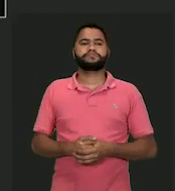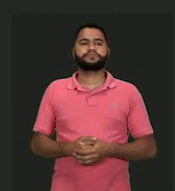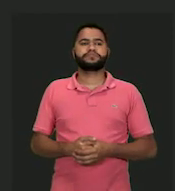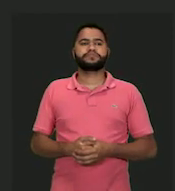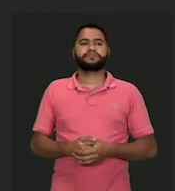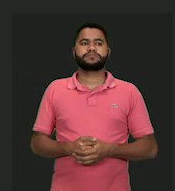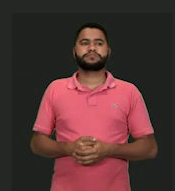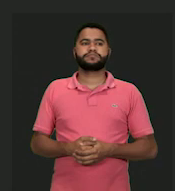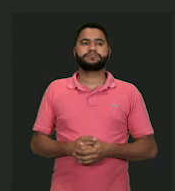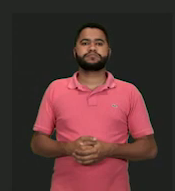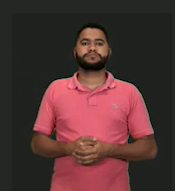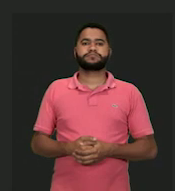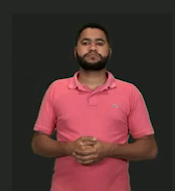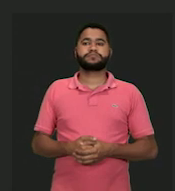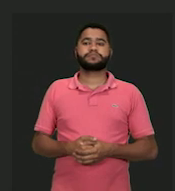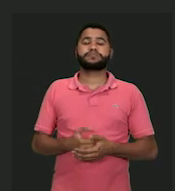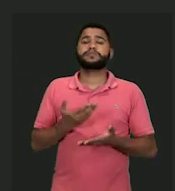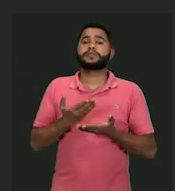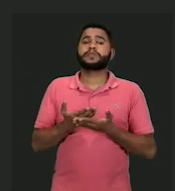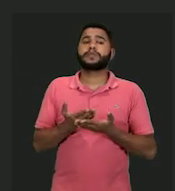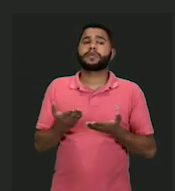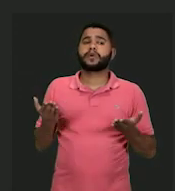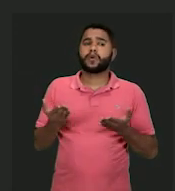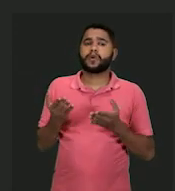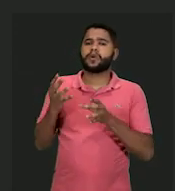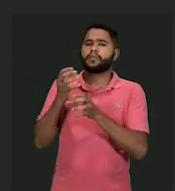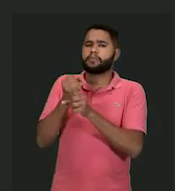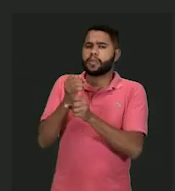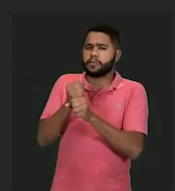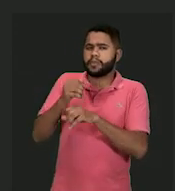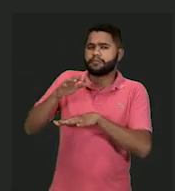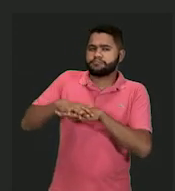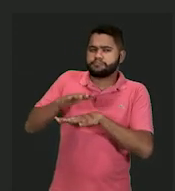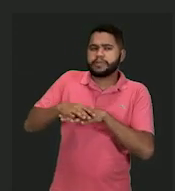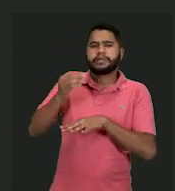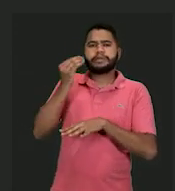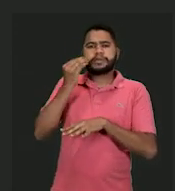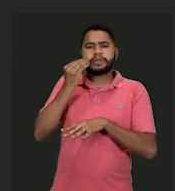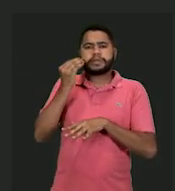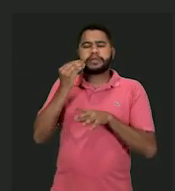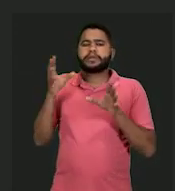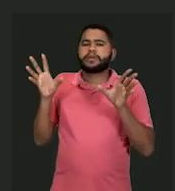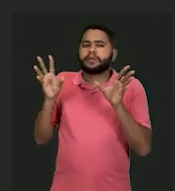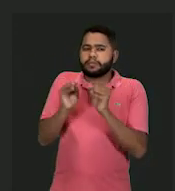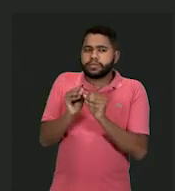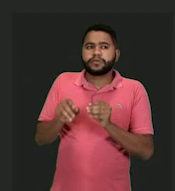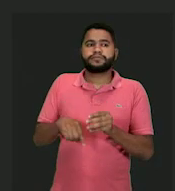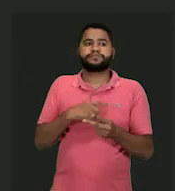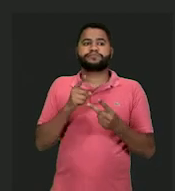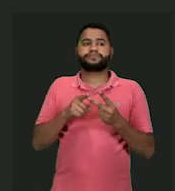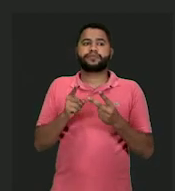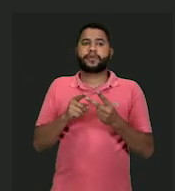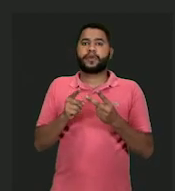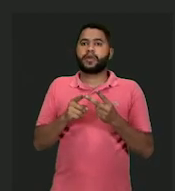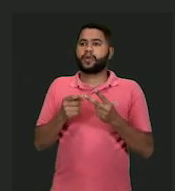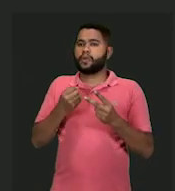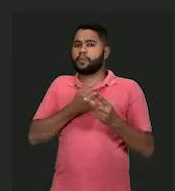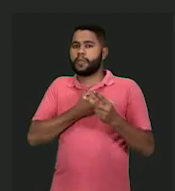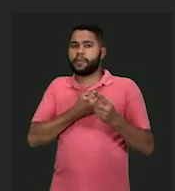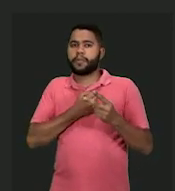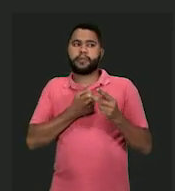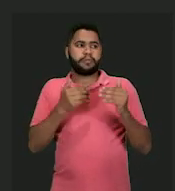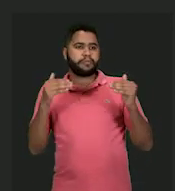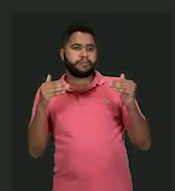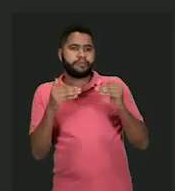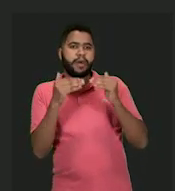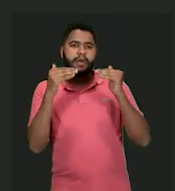questões. O que nós vimos? Notação científica, que eu usei para tentar simplificar a conta, grandezas proporcionais e regra